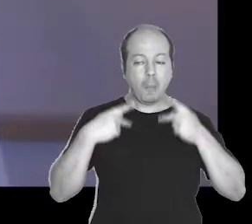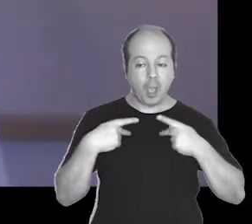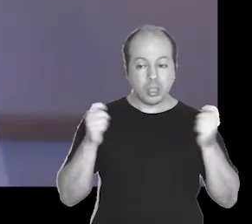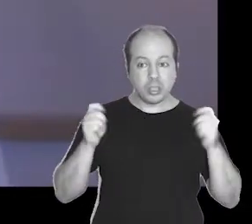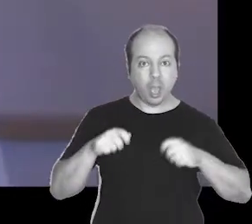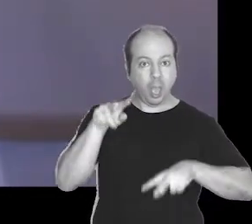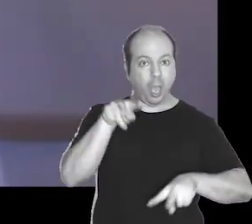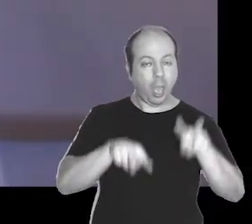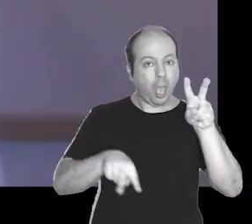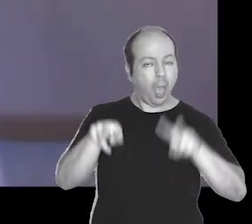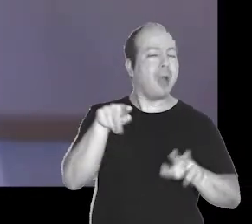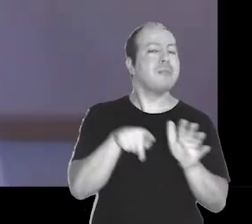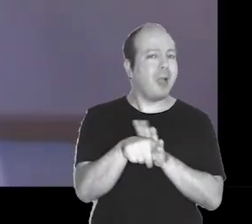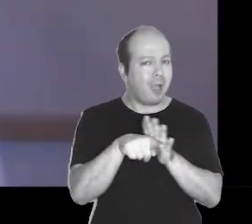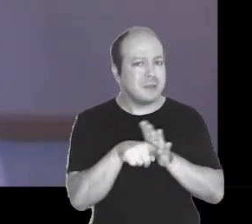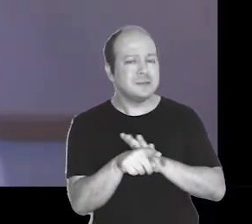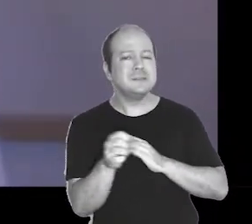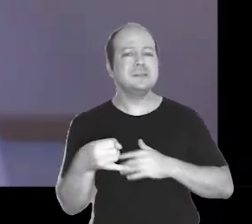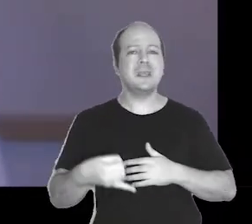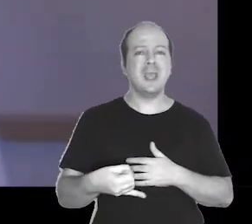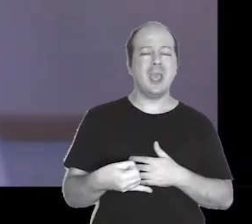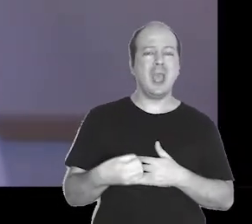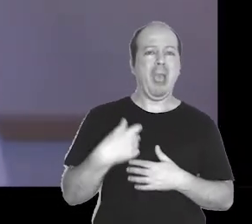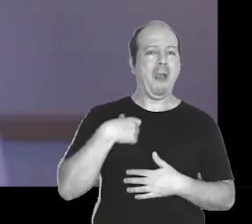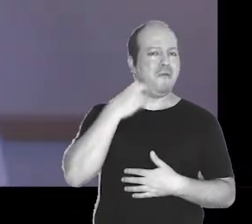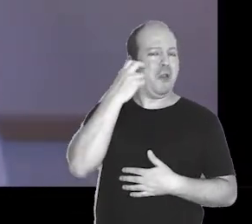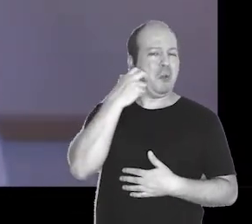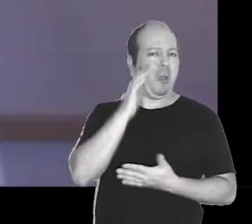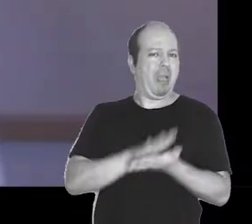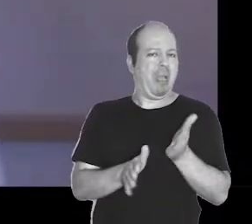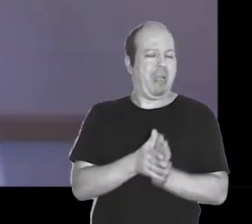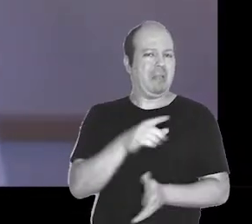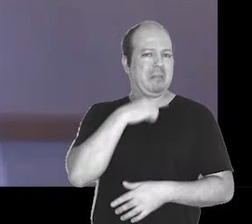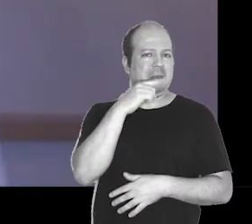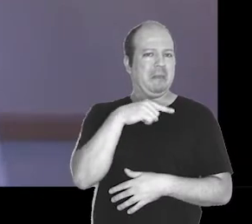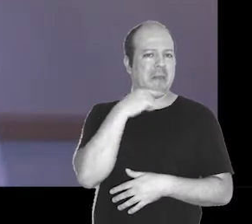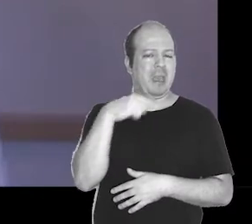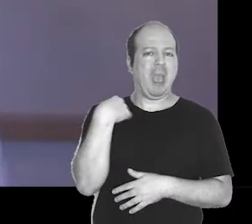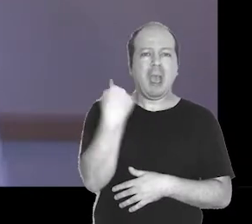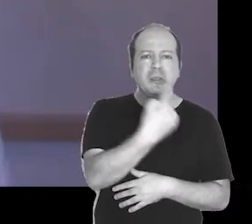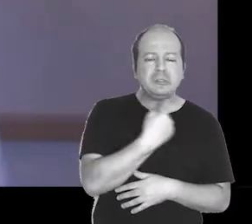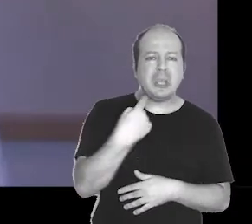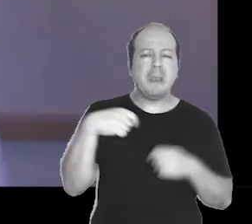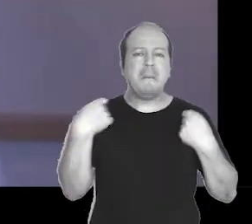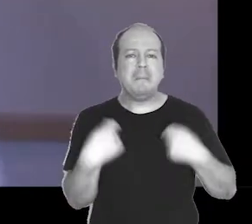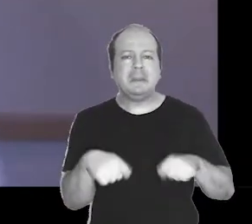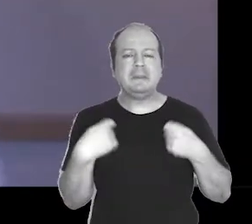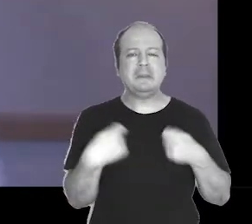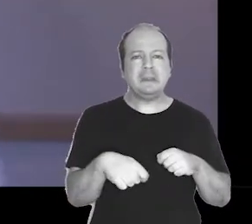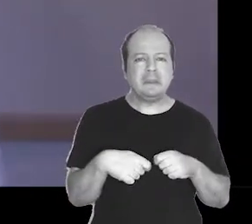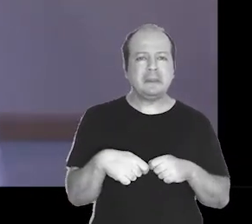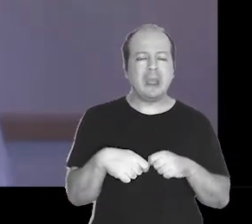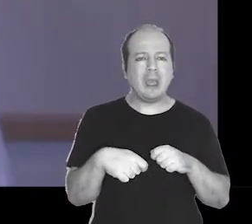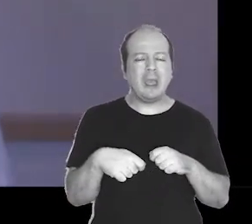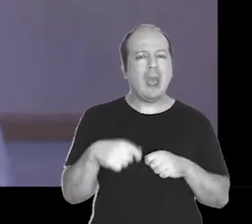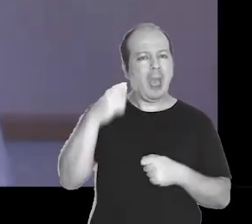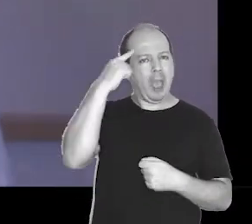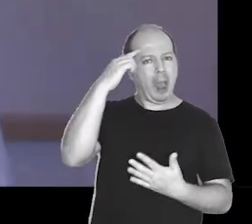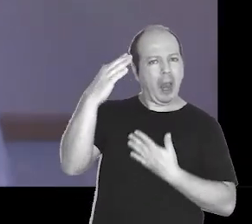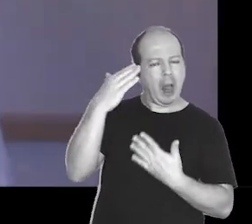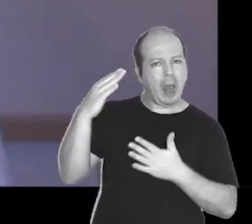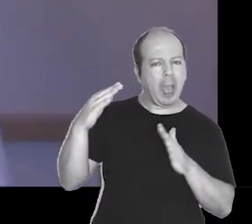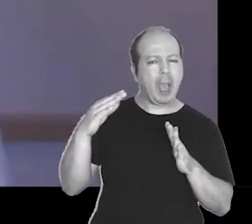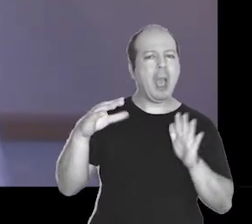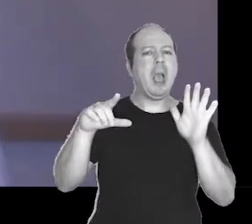análise. Afinal, não é vergonha para ninguém saber que somos submetidos às leis psíquicas. Elas regem tanto